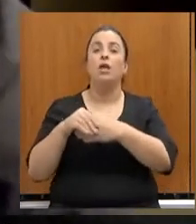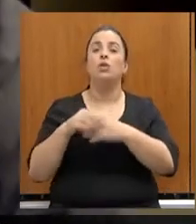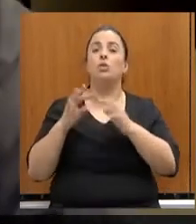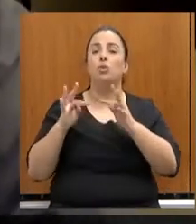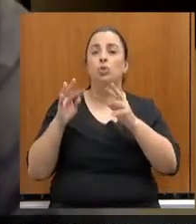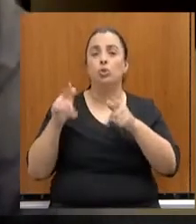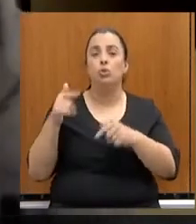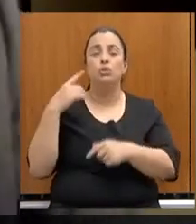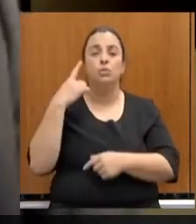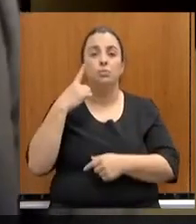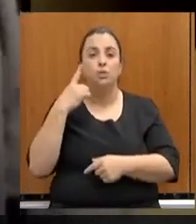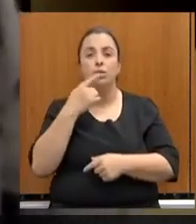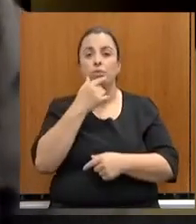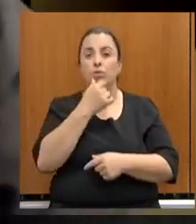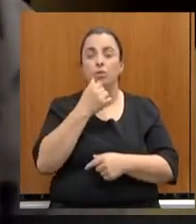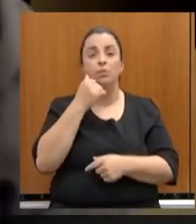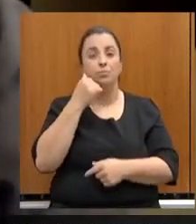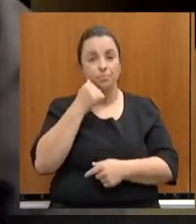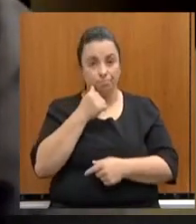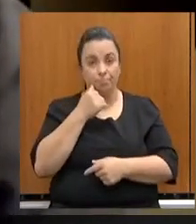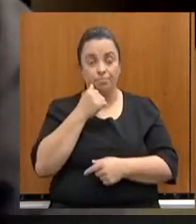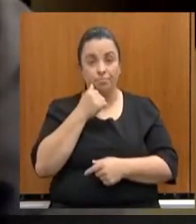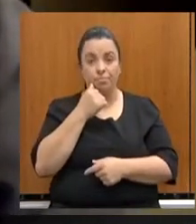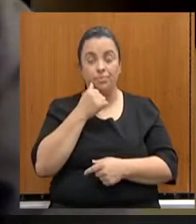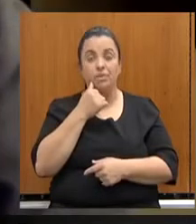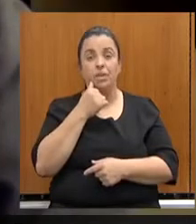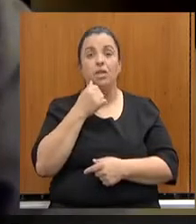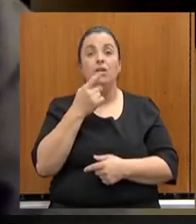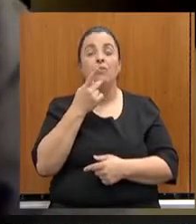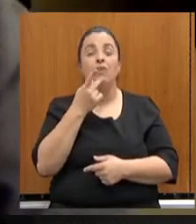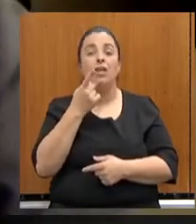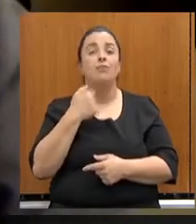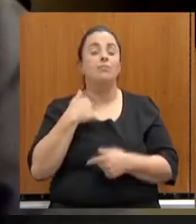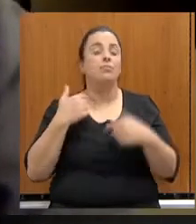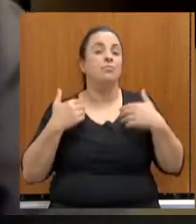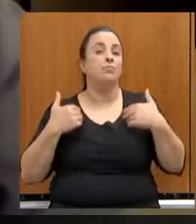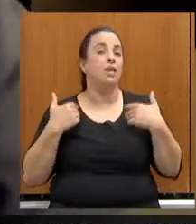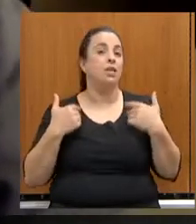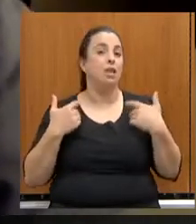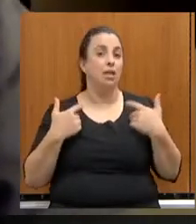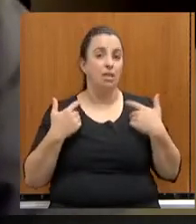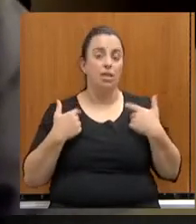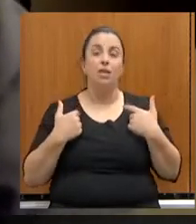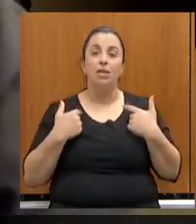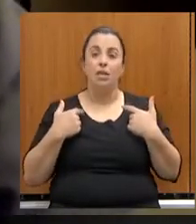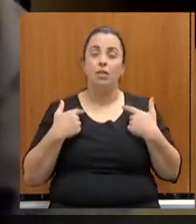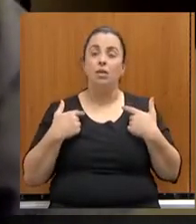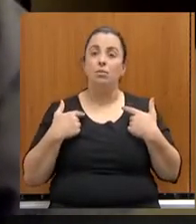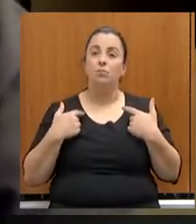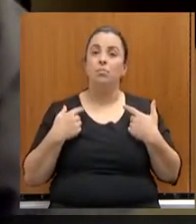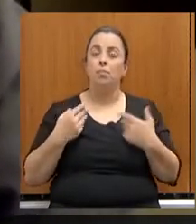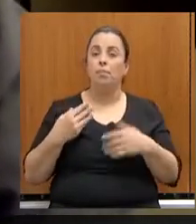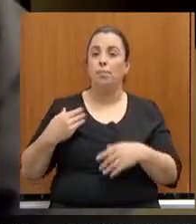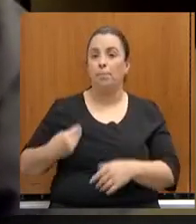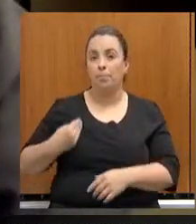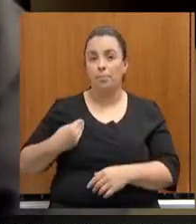Deputado de casa dizendo a alegria está participando dessa